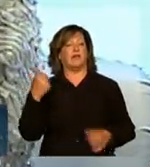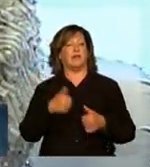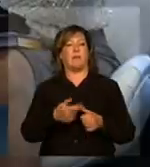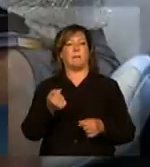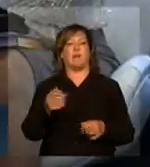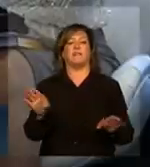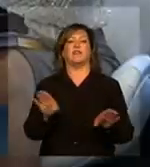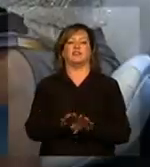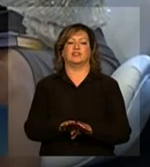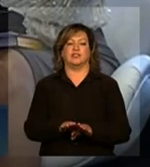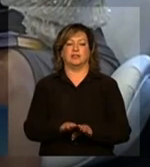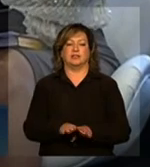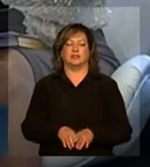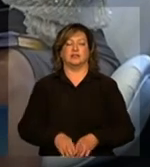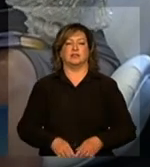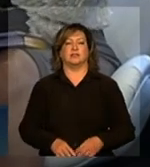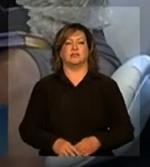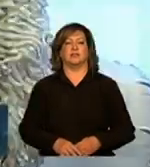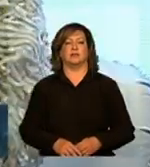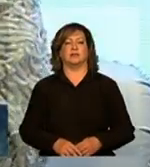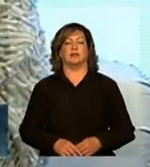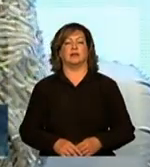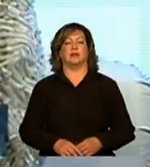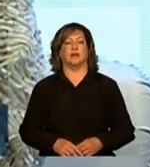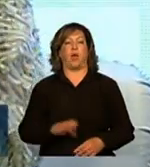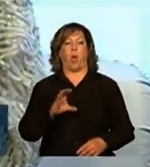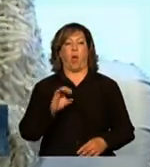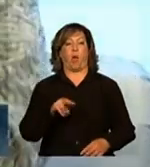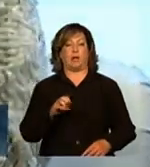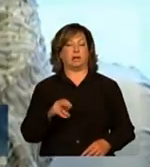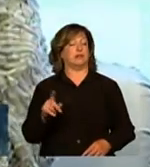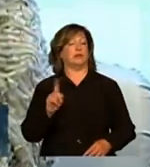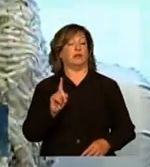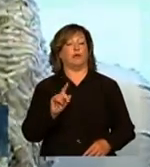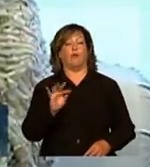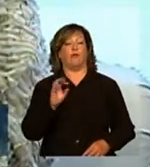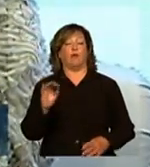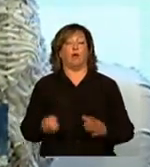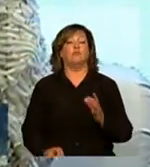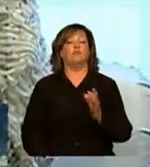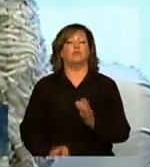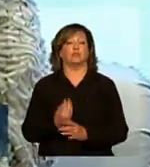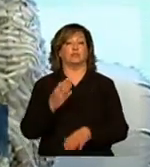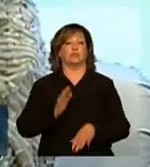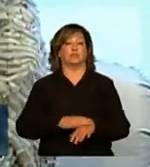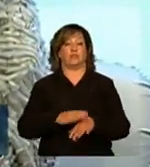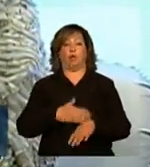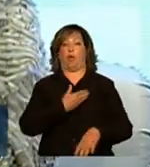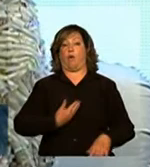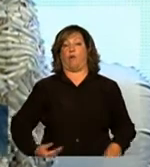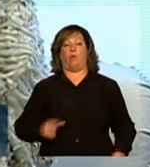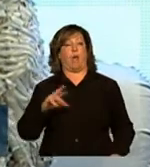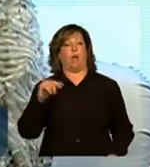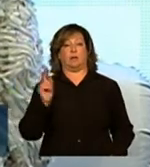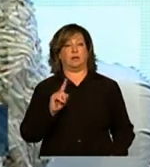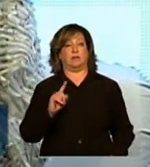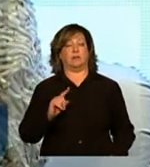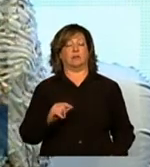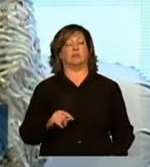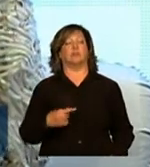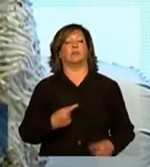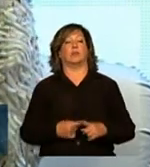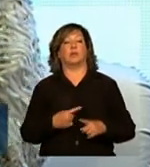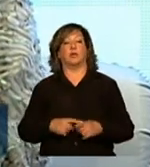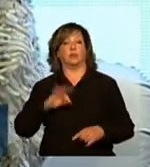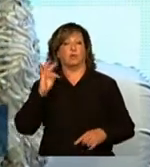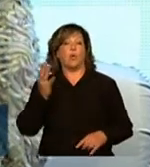né, Chico? Entendeu? Então, o Conselho não foi criação do governo do presidente Lula, só que ele é